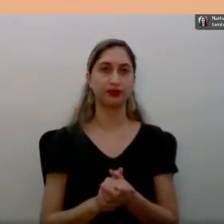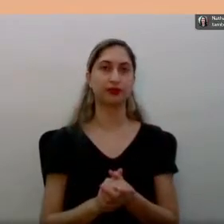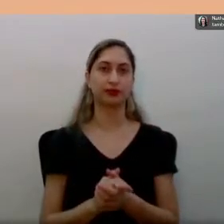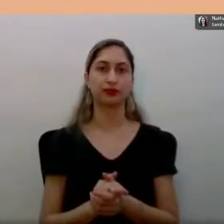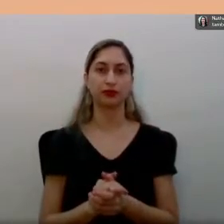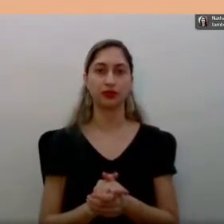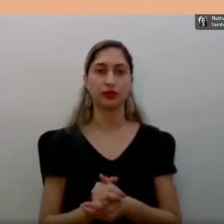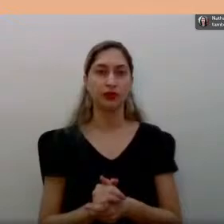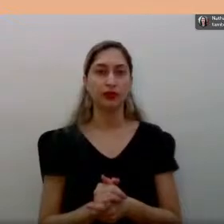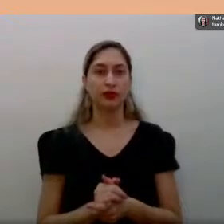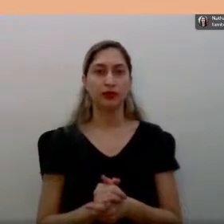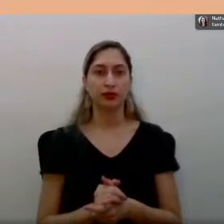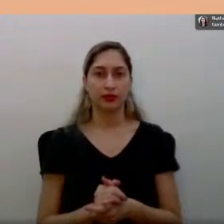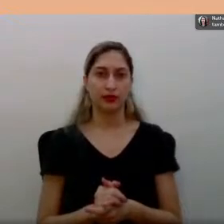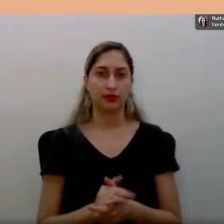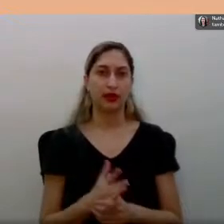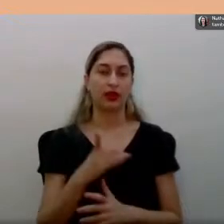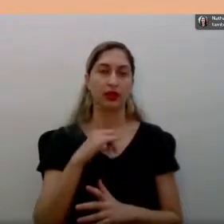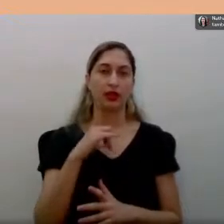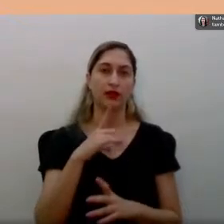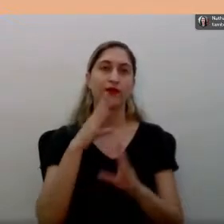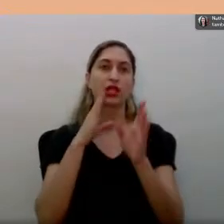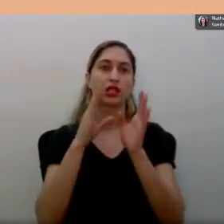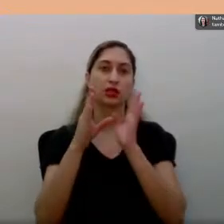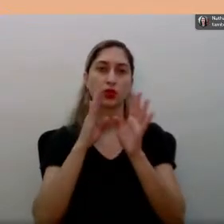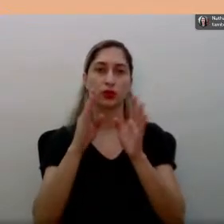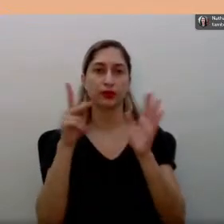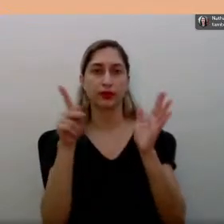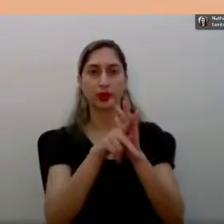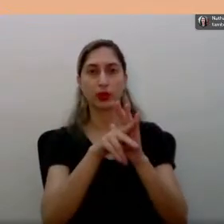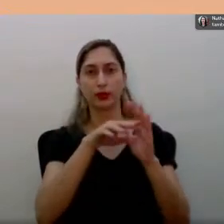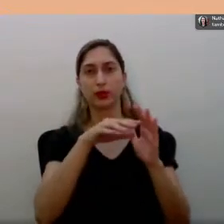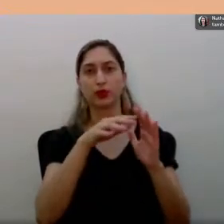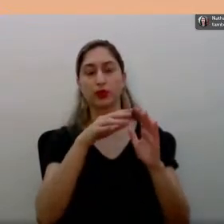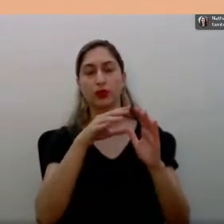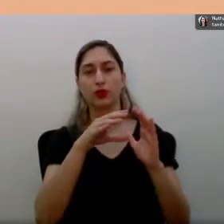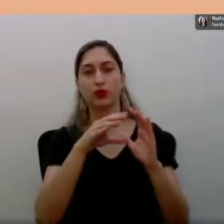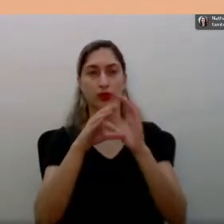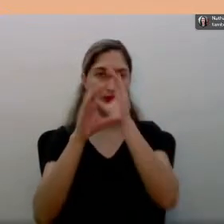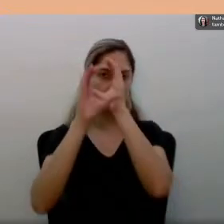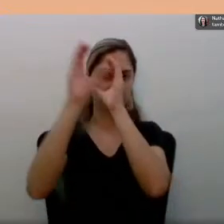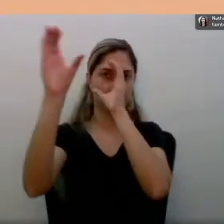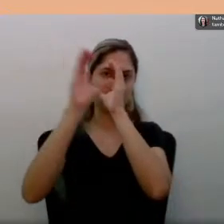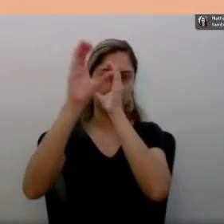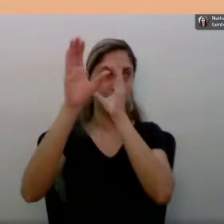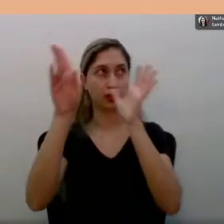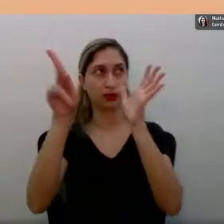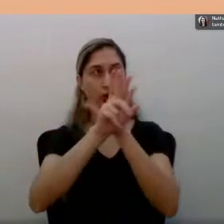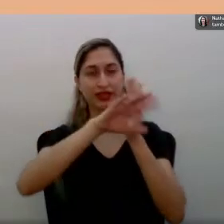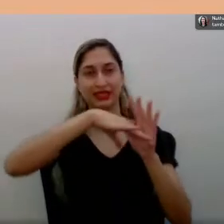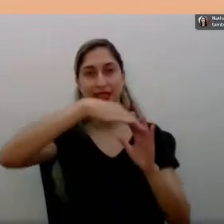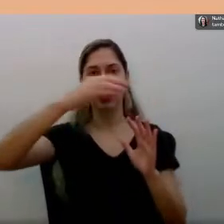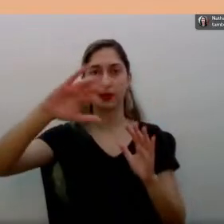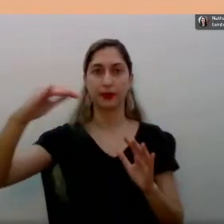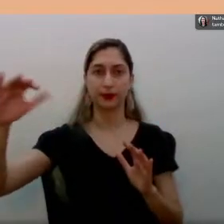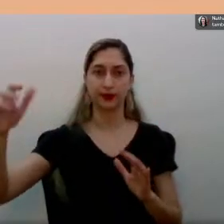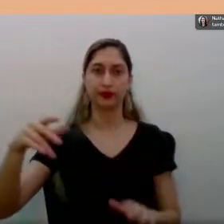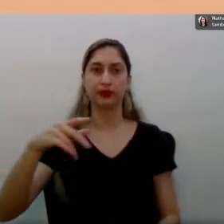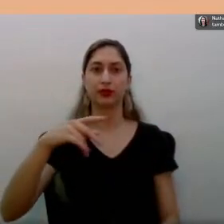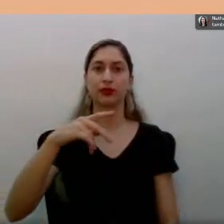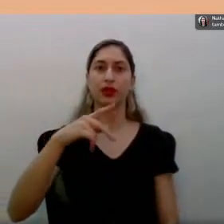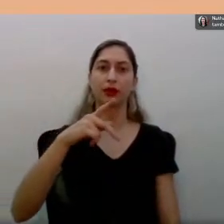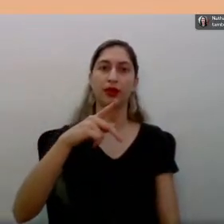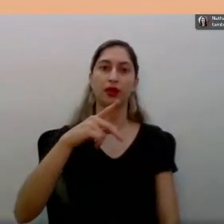Oi beleza Beleza É então isso aqui mais quiser olhar vai lá no chat tá bom Cristina gostou da